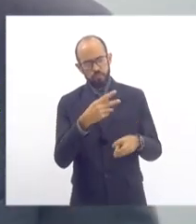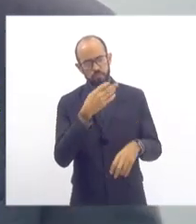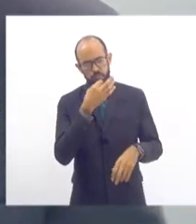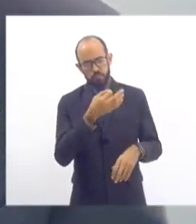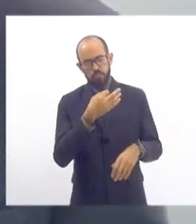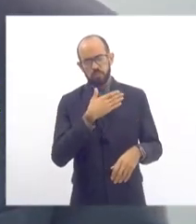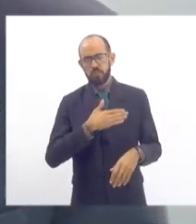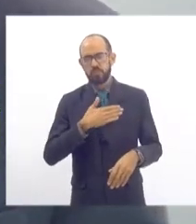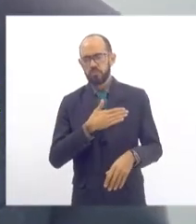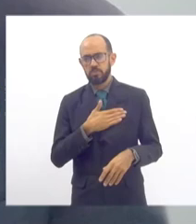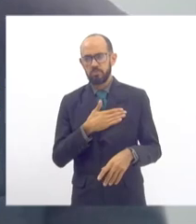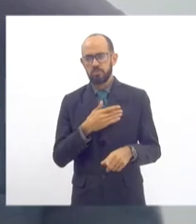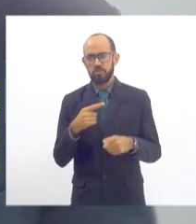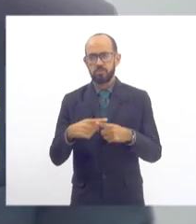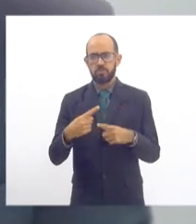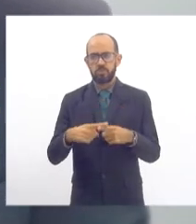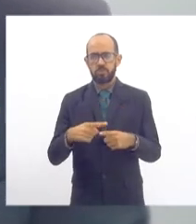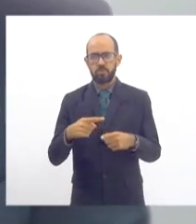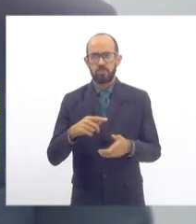verdade,